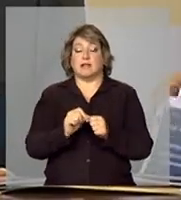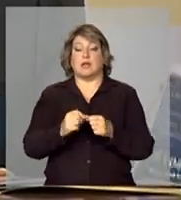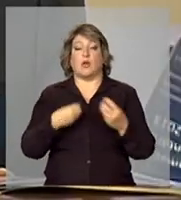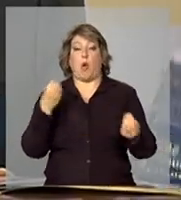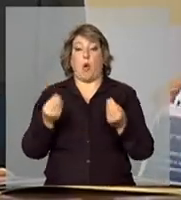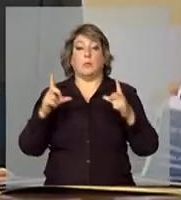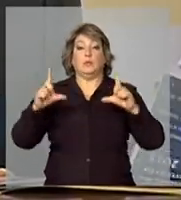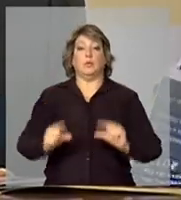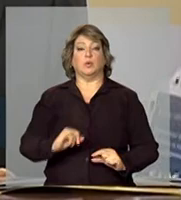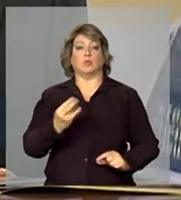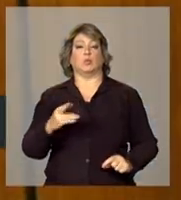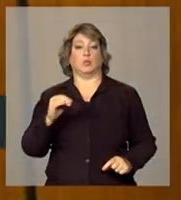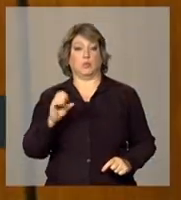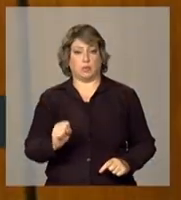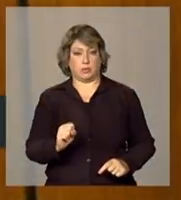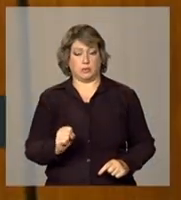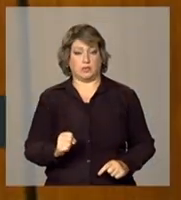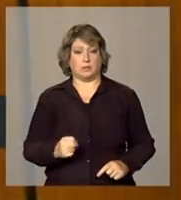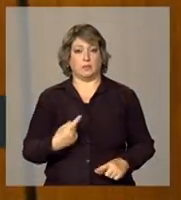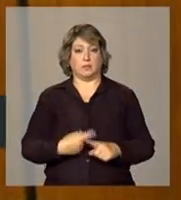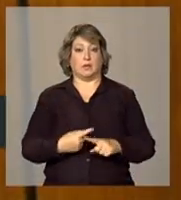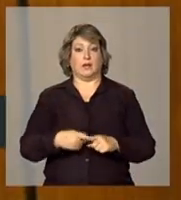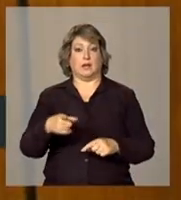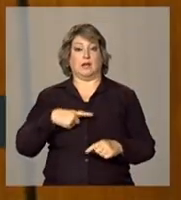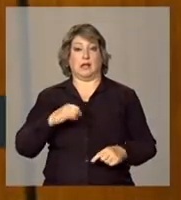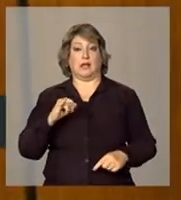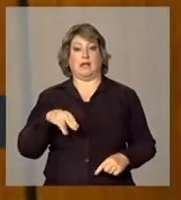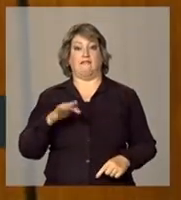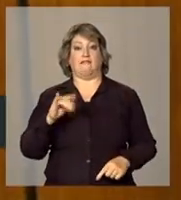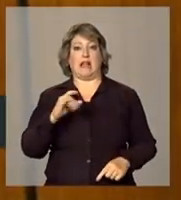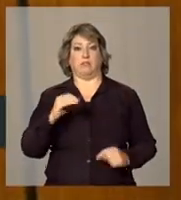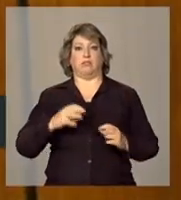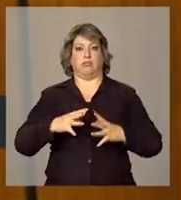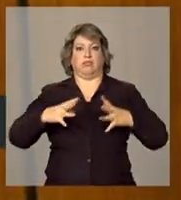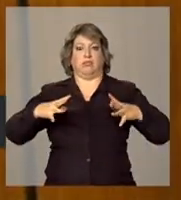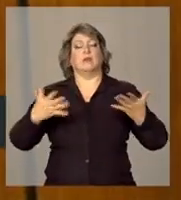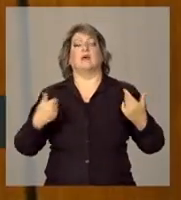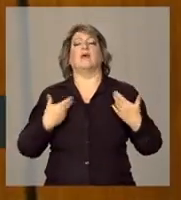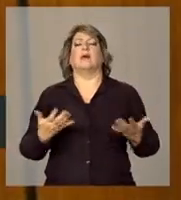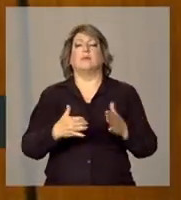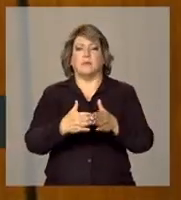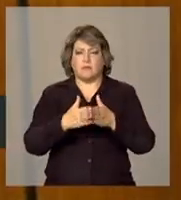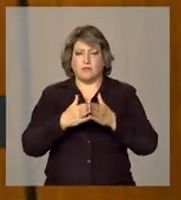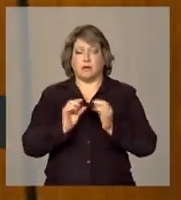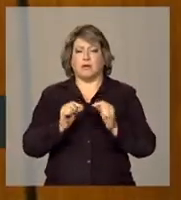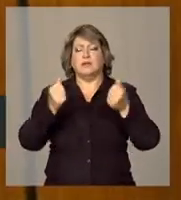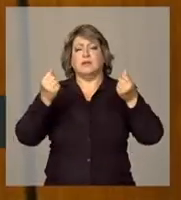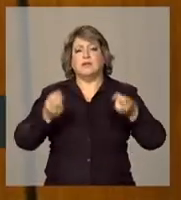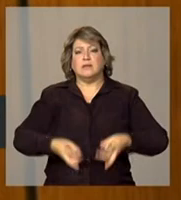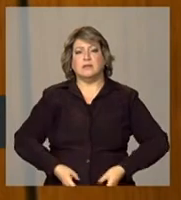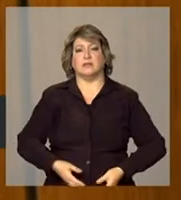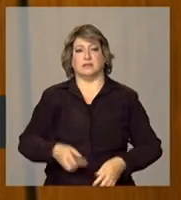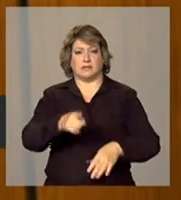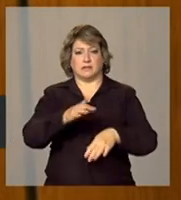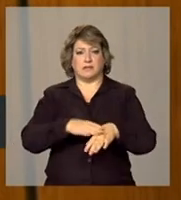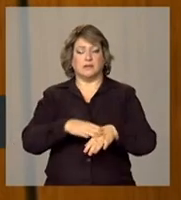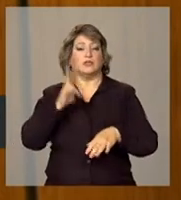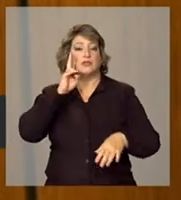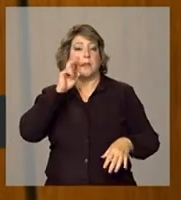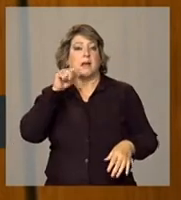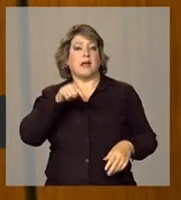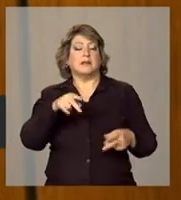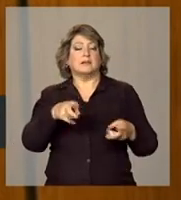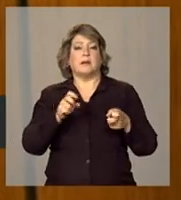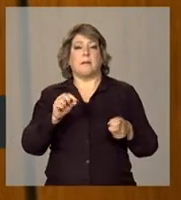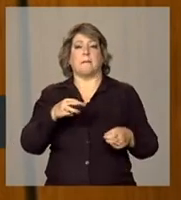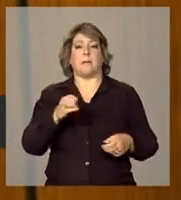que ela aos expansionista ela é inflacionária então eu queria por favor Ministro uma avaliação do senhor sobre essa